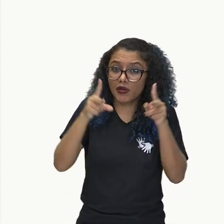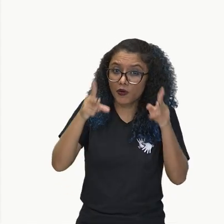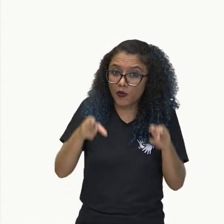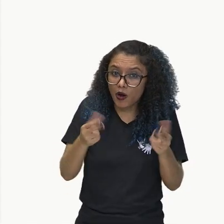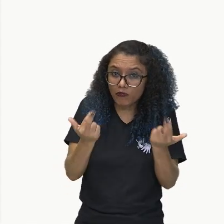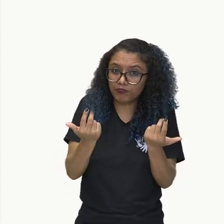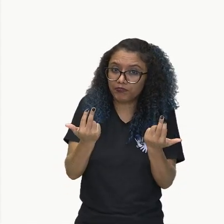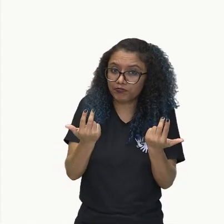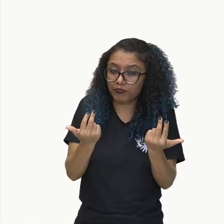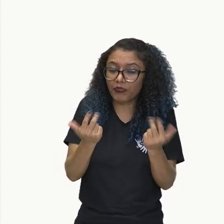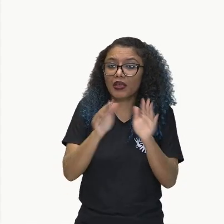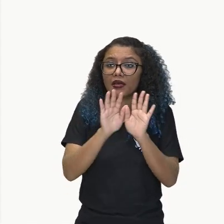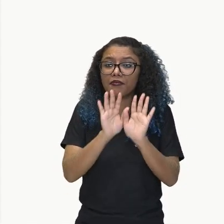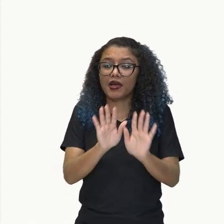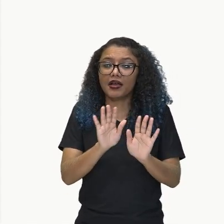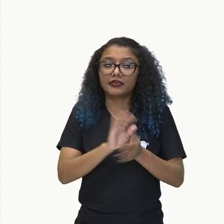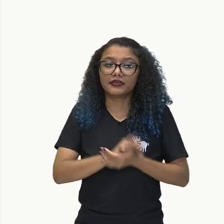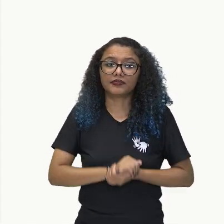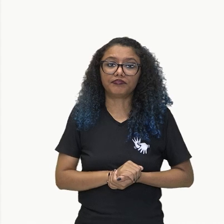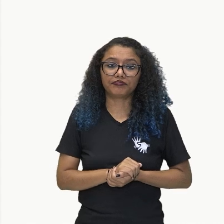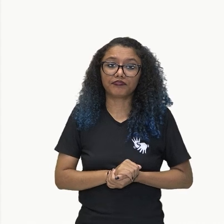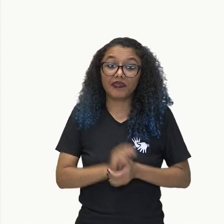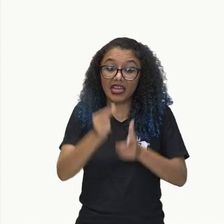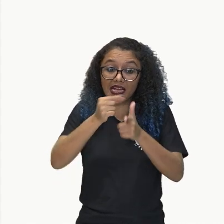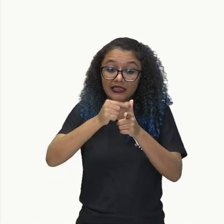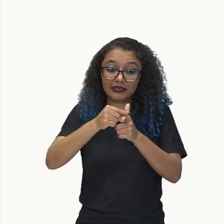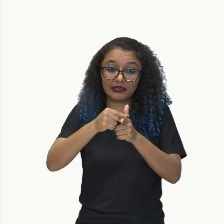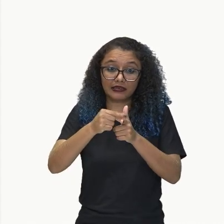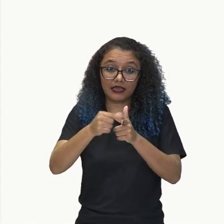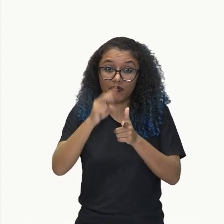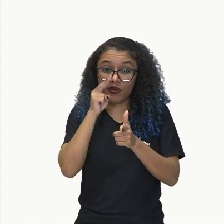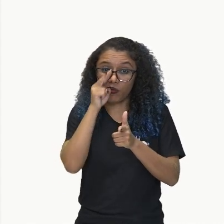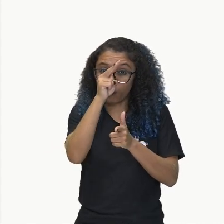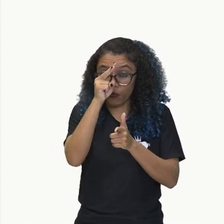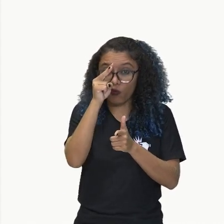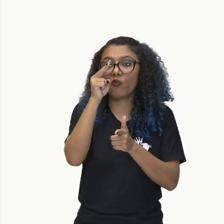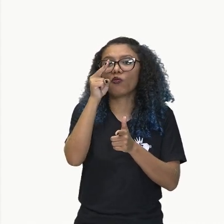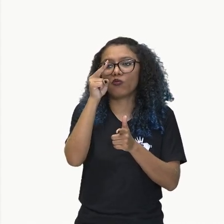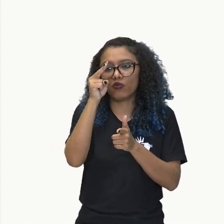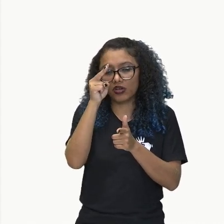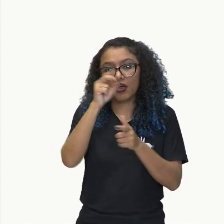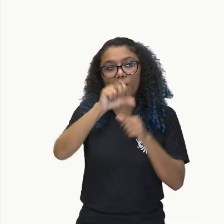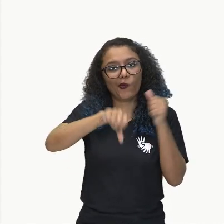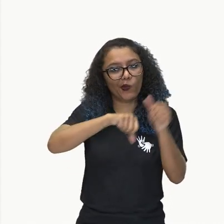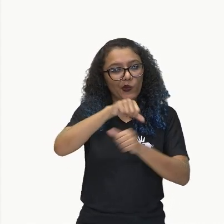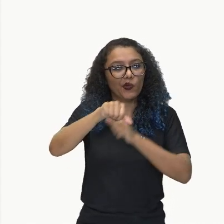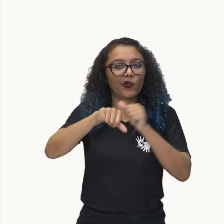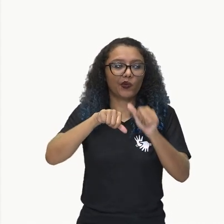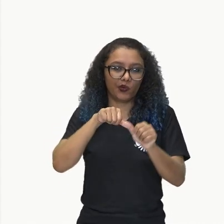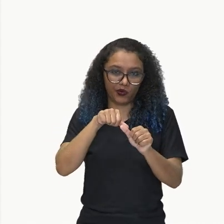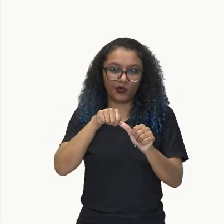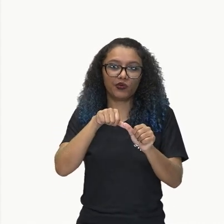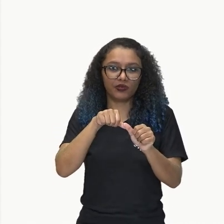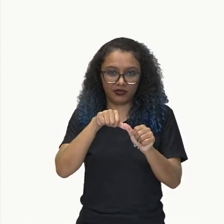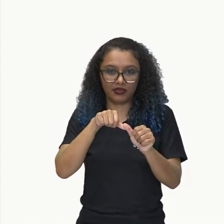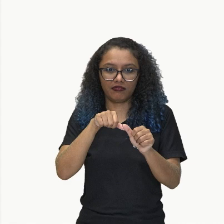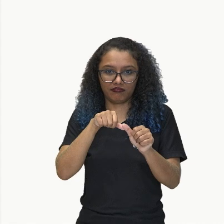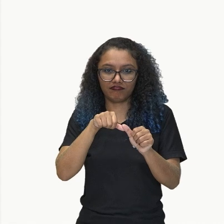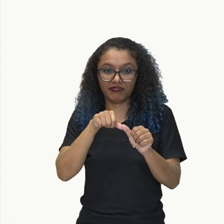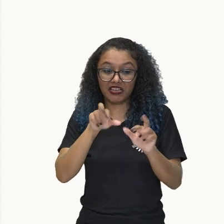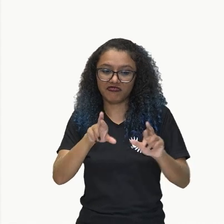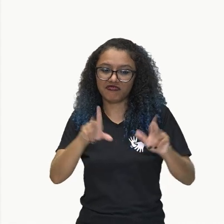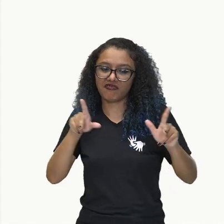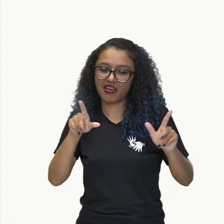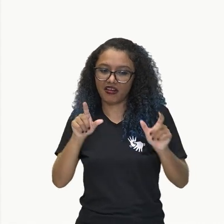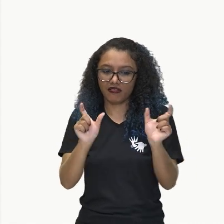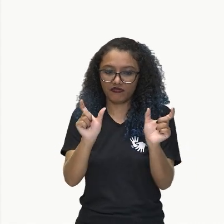só que a sílaba tônica, né, ela muda entre essas duas línguas.